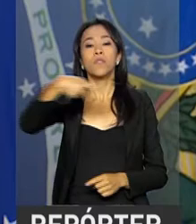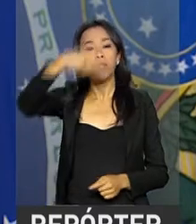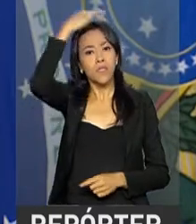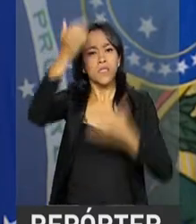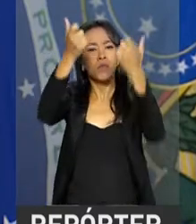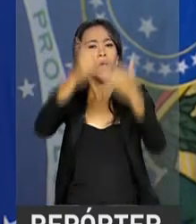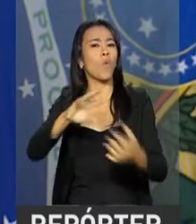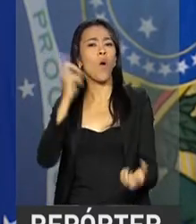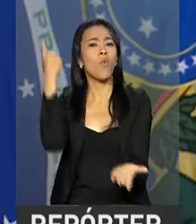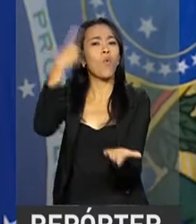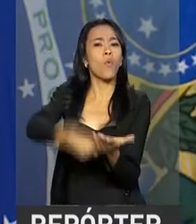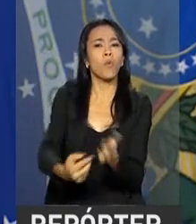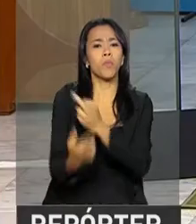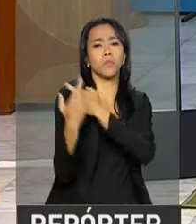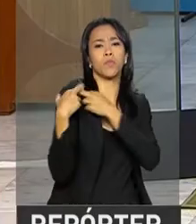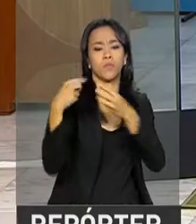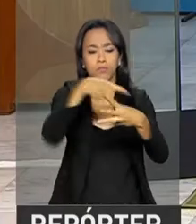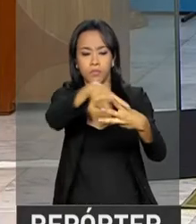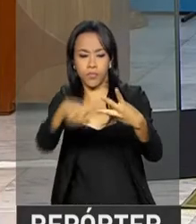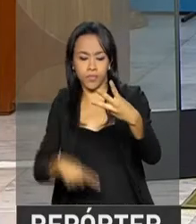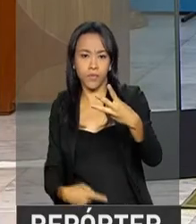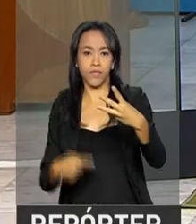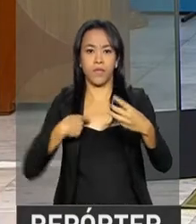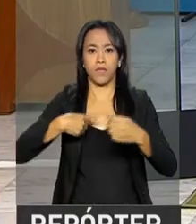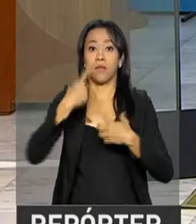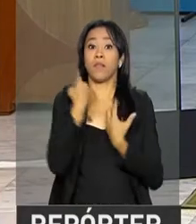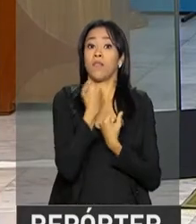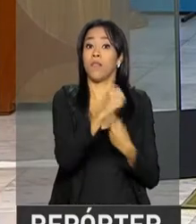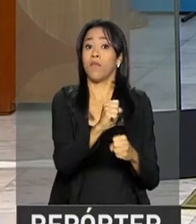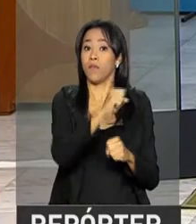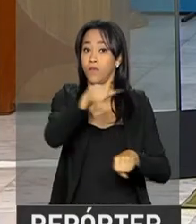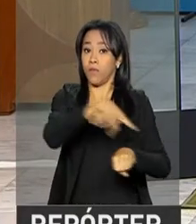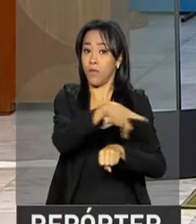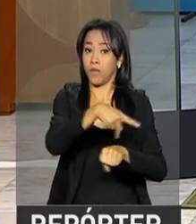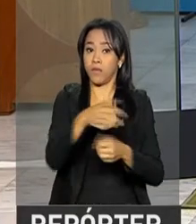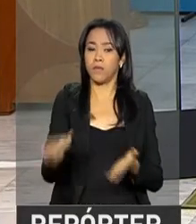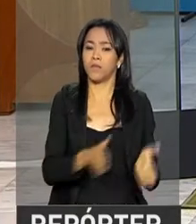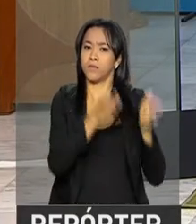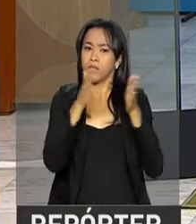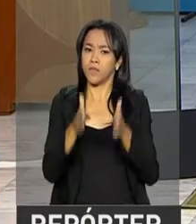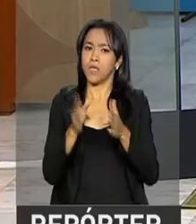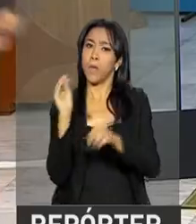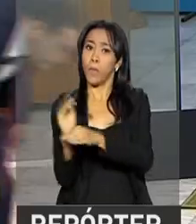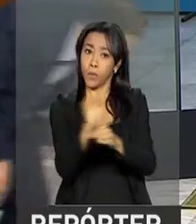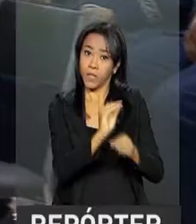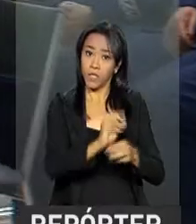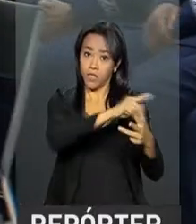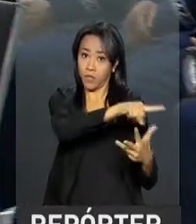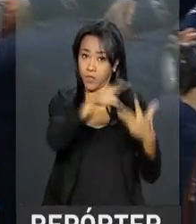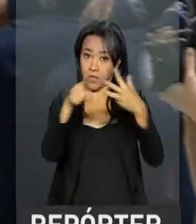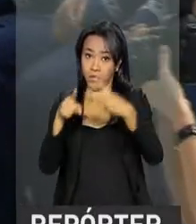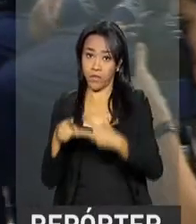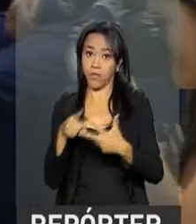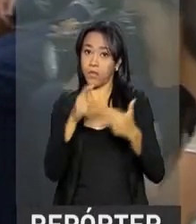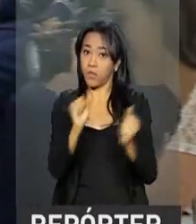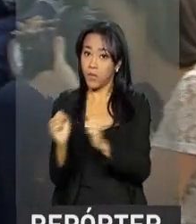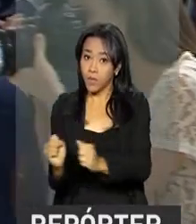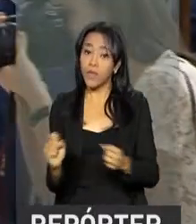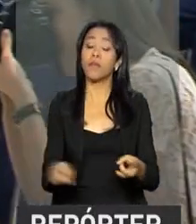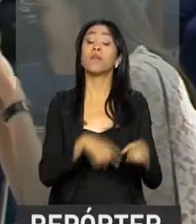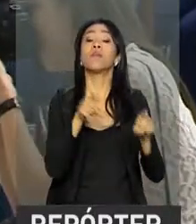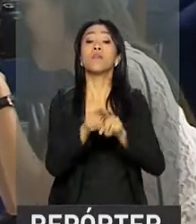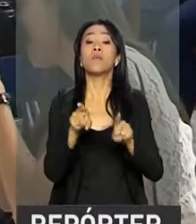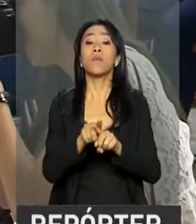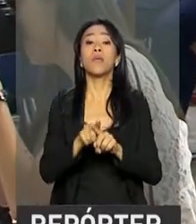das forças armadas defender a pátria proteger o funcionamento dos três poderes e promover ações da